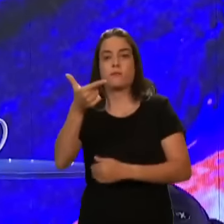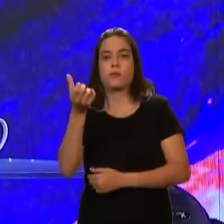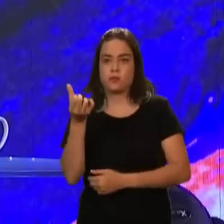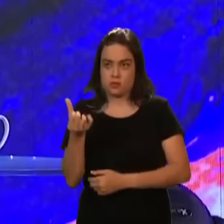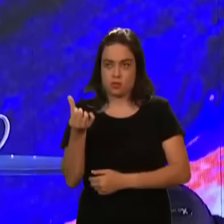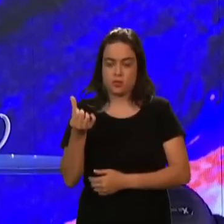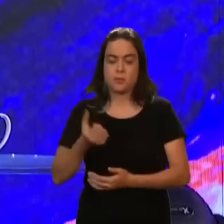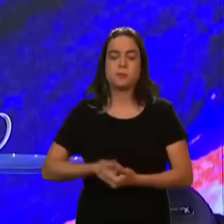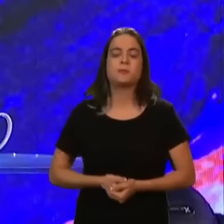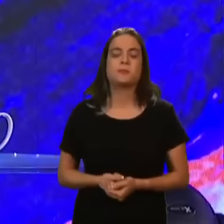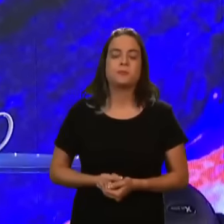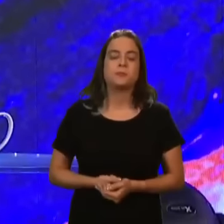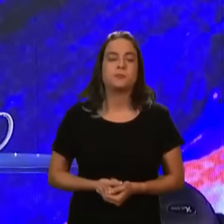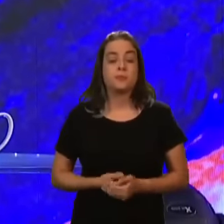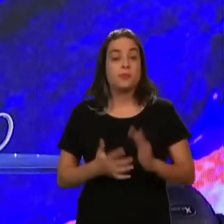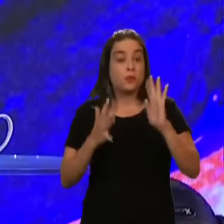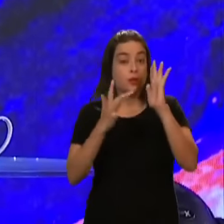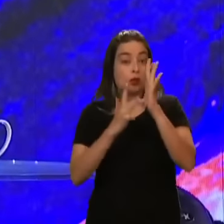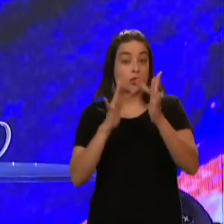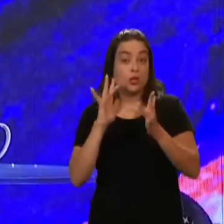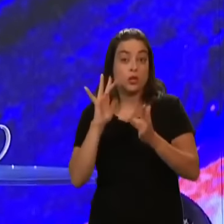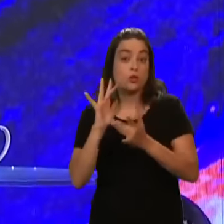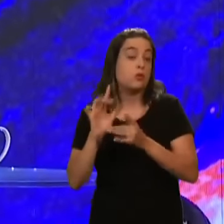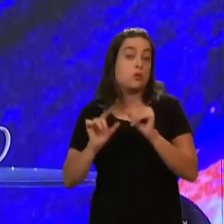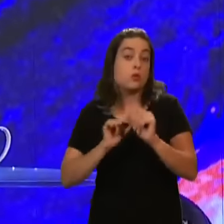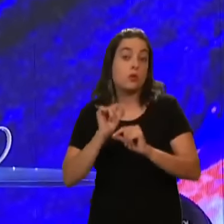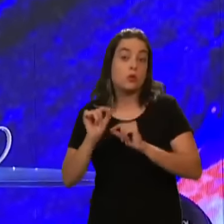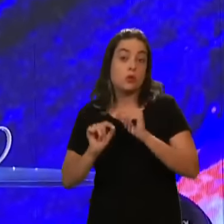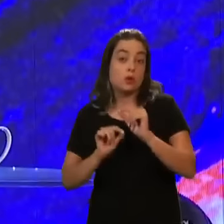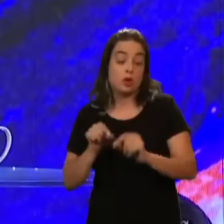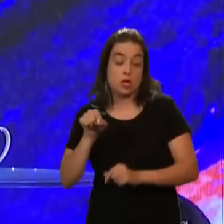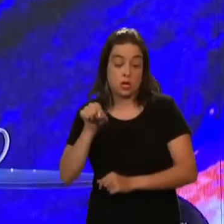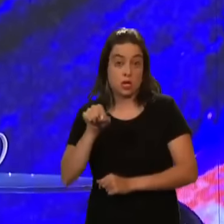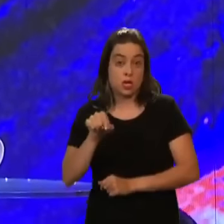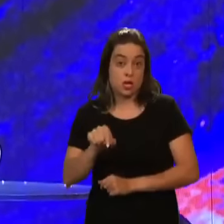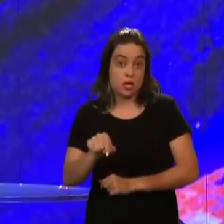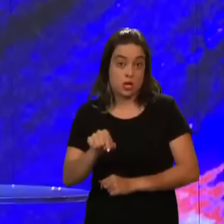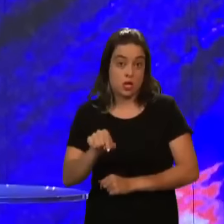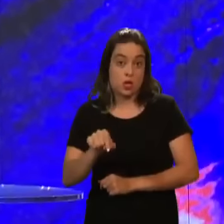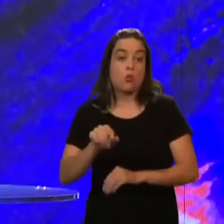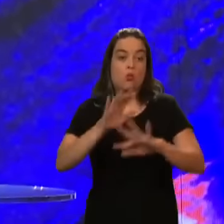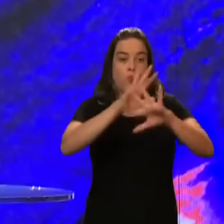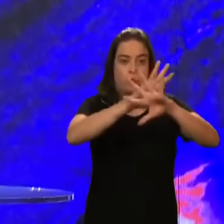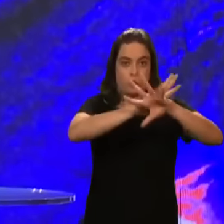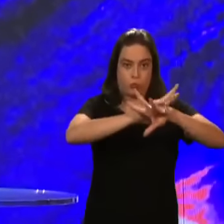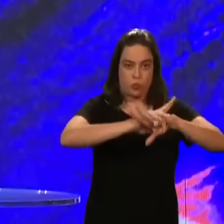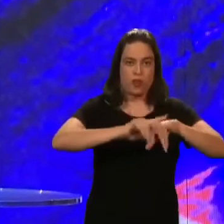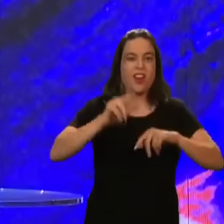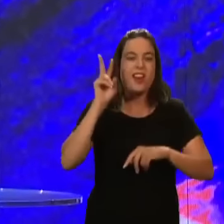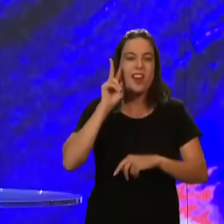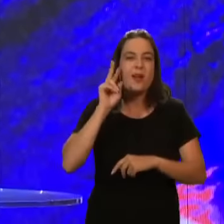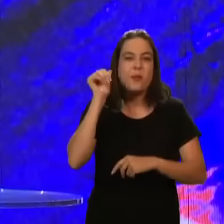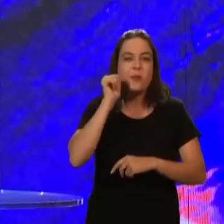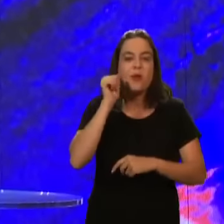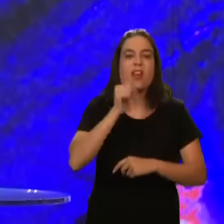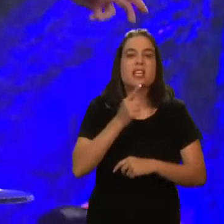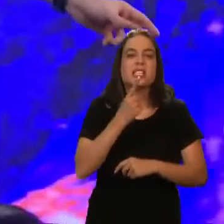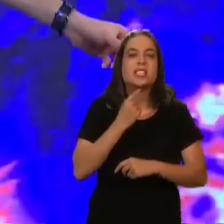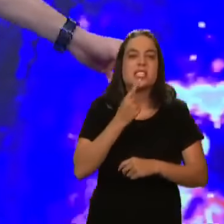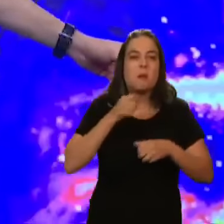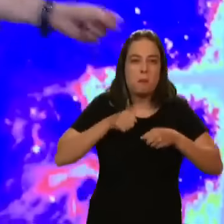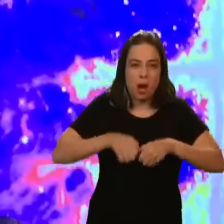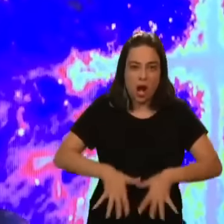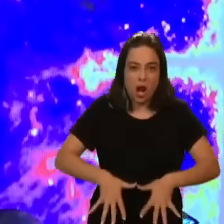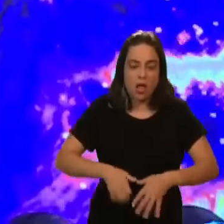26? Jesus ressuscita, Jesus cura uma mulher do fluxo de sangue. A